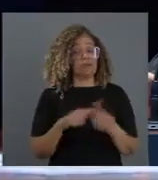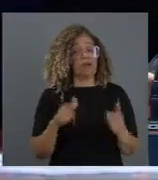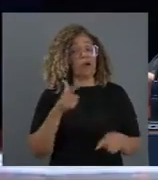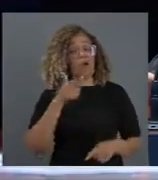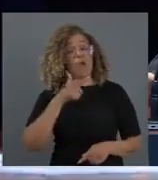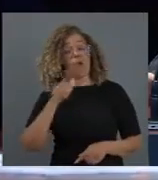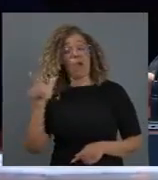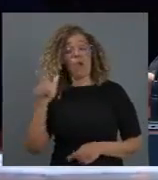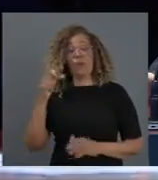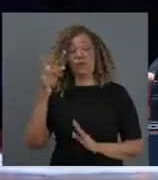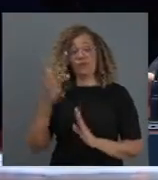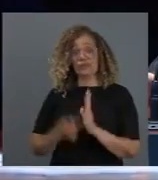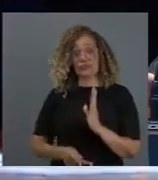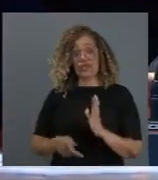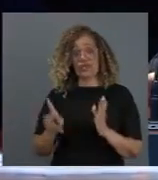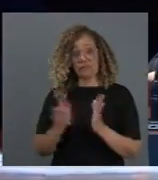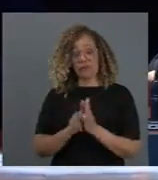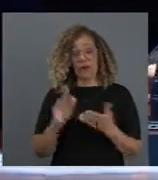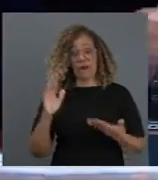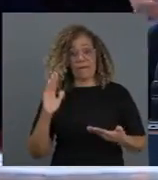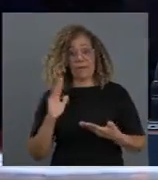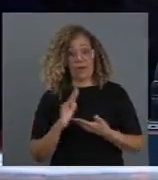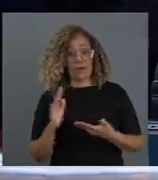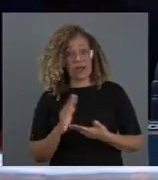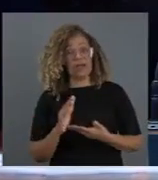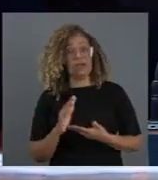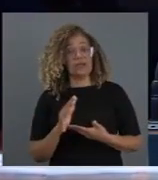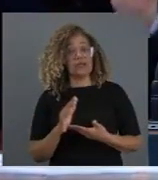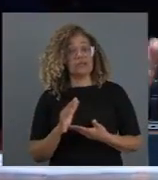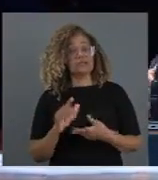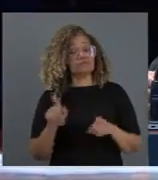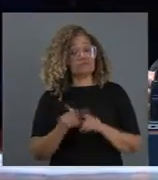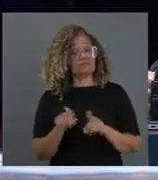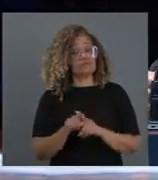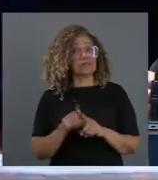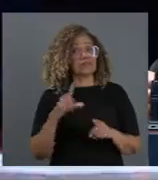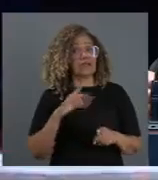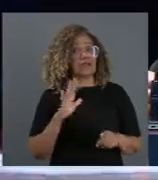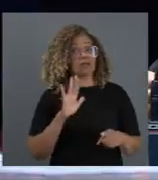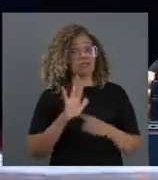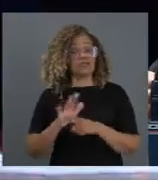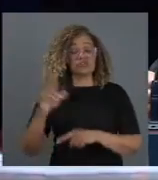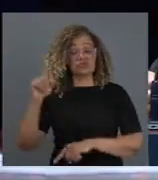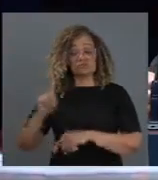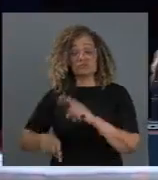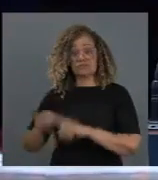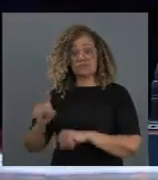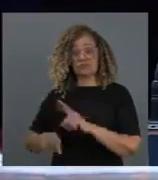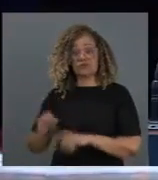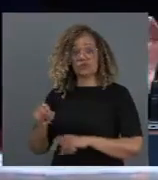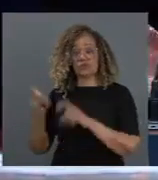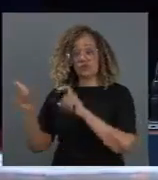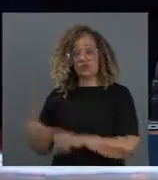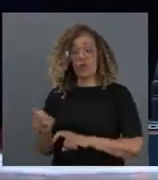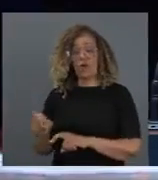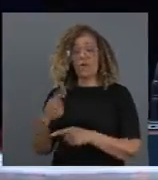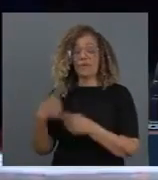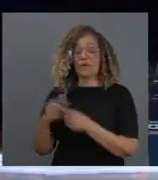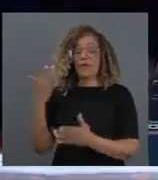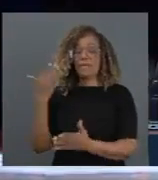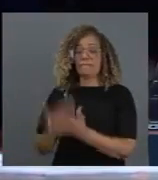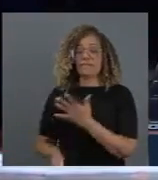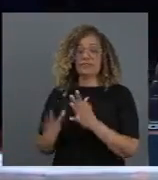outro projeto que veio da Câmara, que dá anistia aos produtores rurais que perderam tudo devido